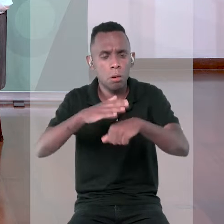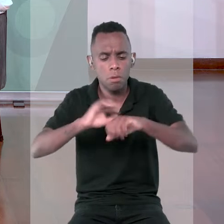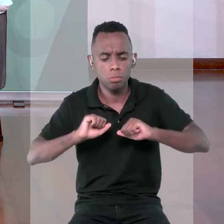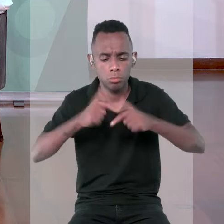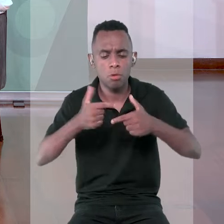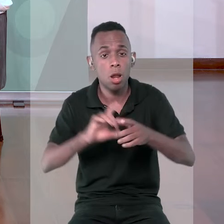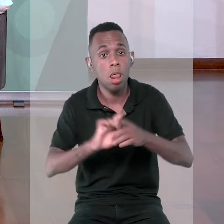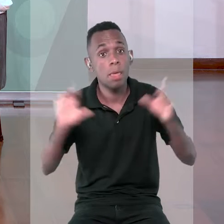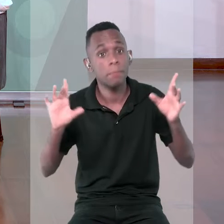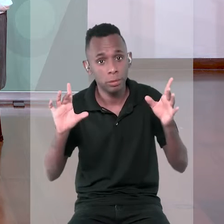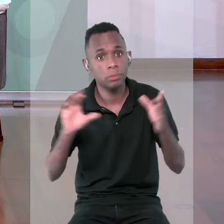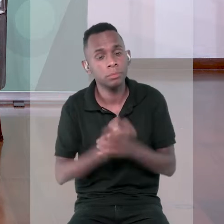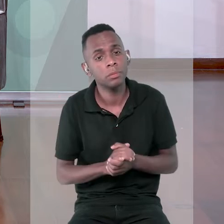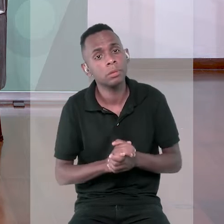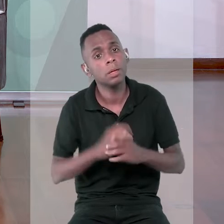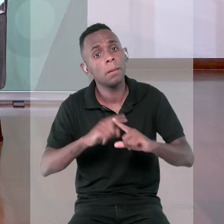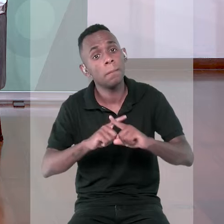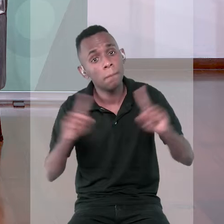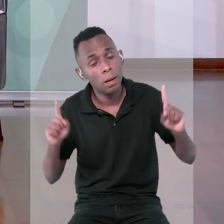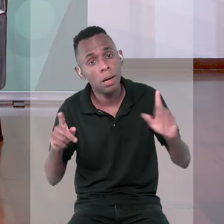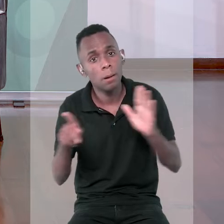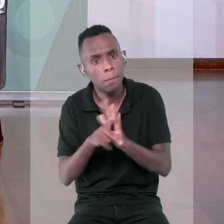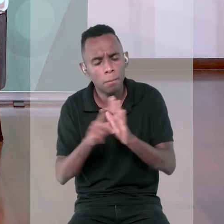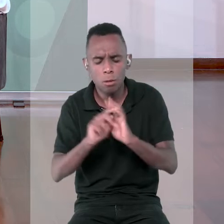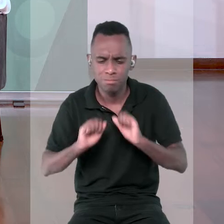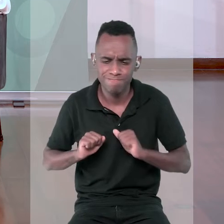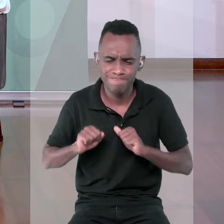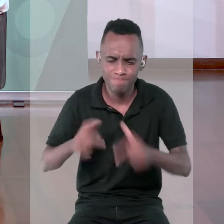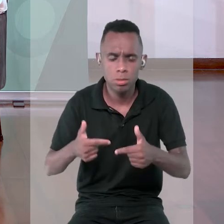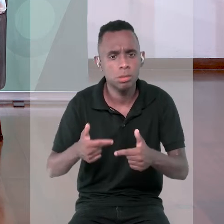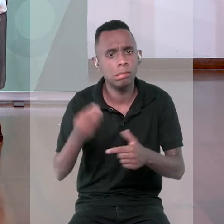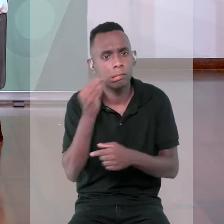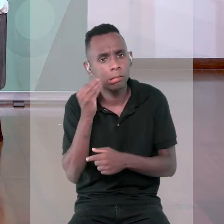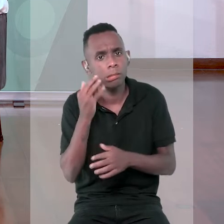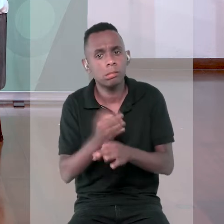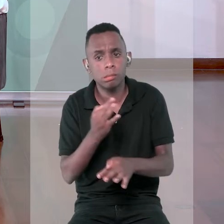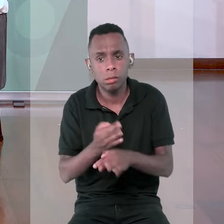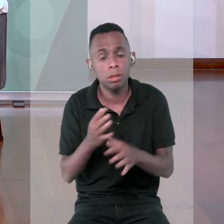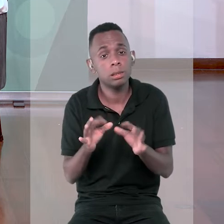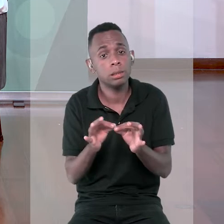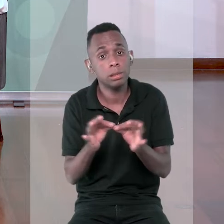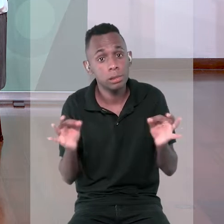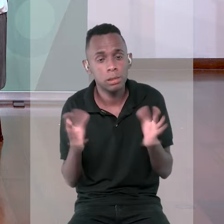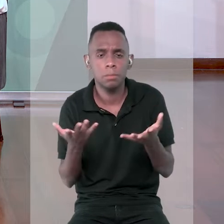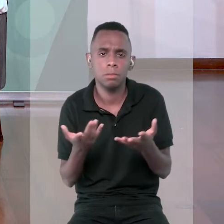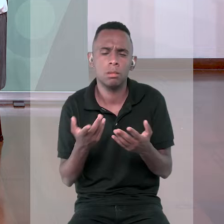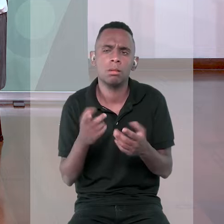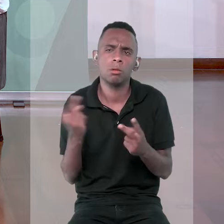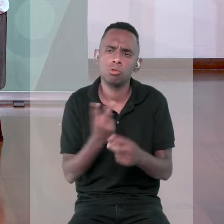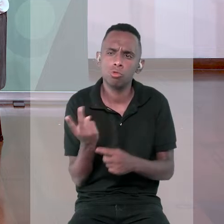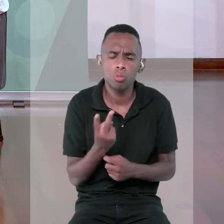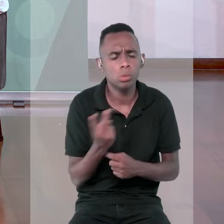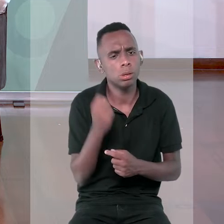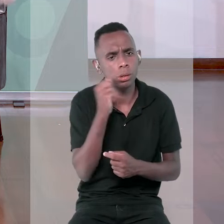autodeterminação e sua liberdade, mas pela via da astúcia, de uma forma sutil, né? Elas foram, de certa